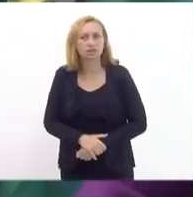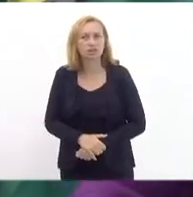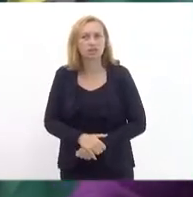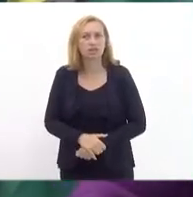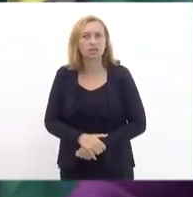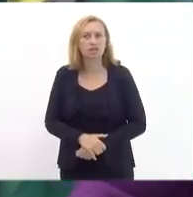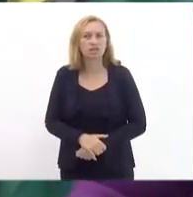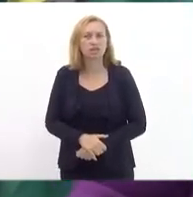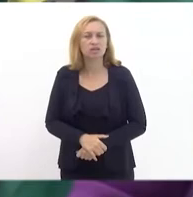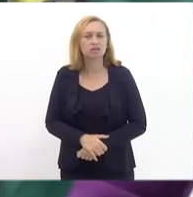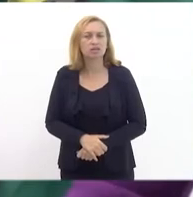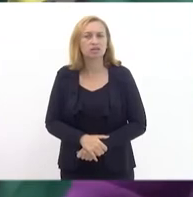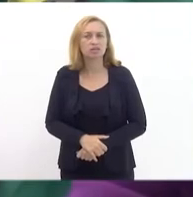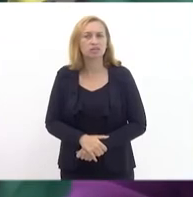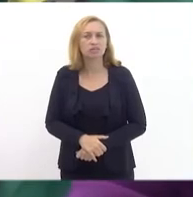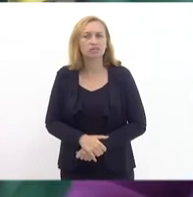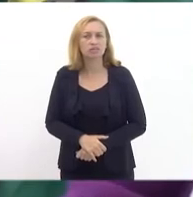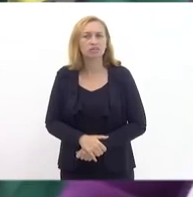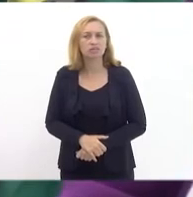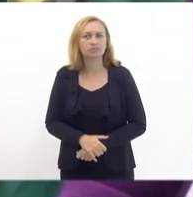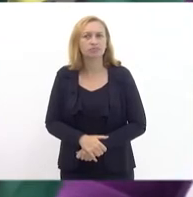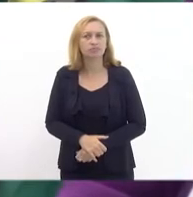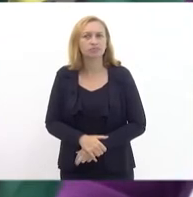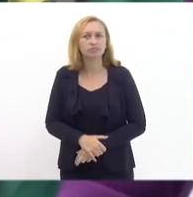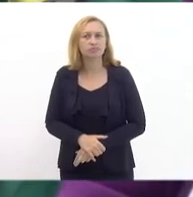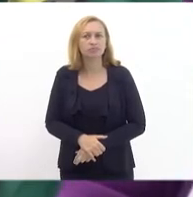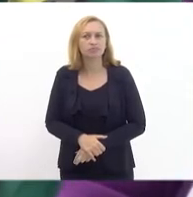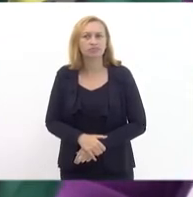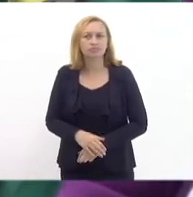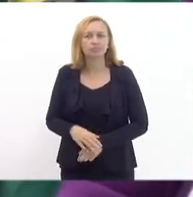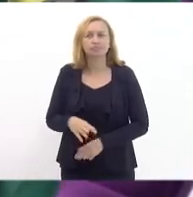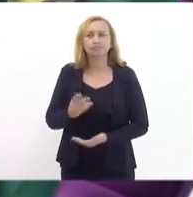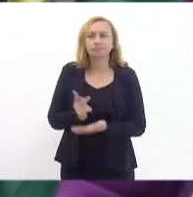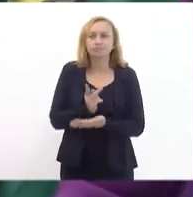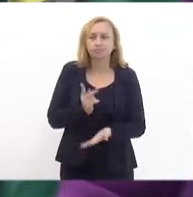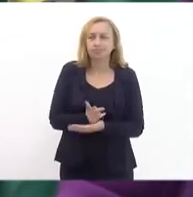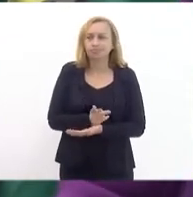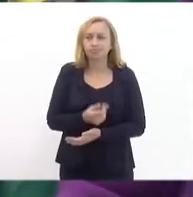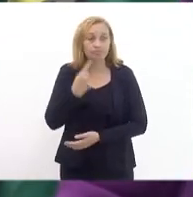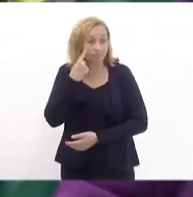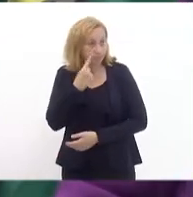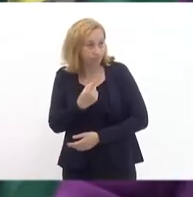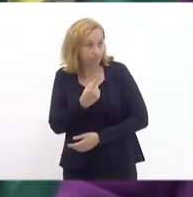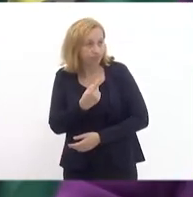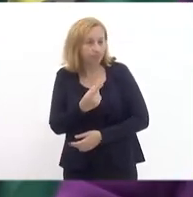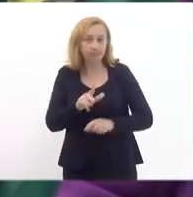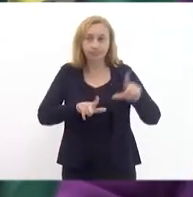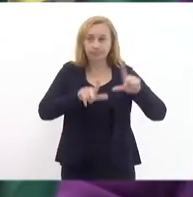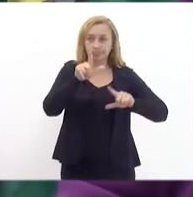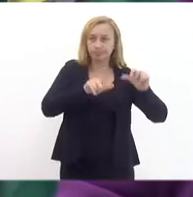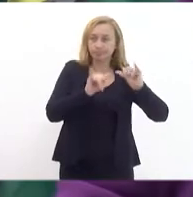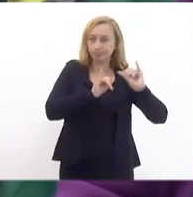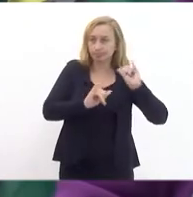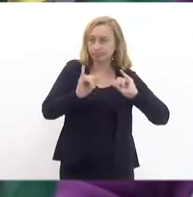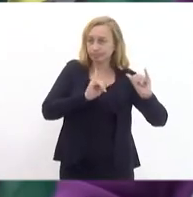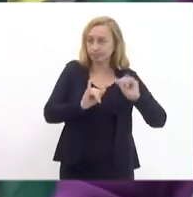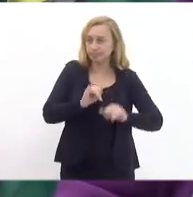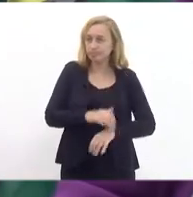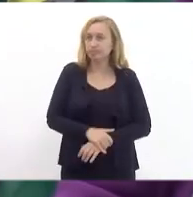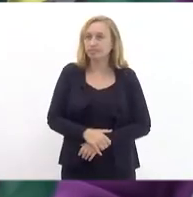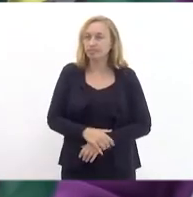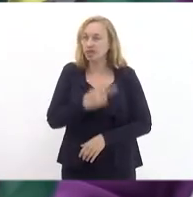segurança é uma coisa que é criminosa, aquele negócio que a gente vê na mídia, através da mídia.